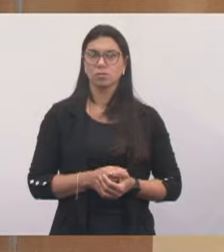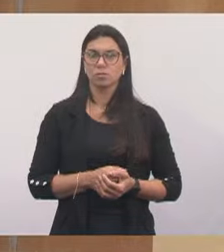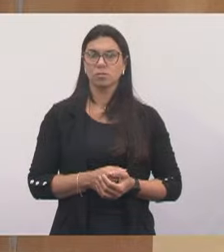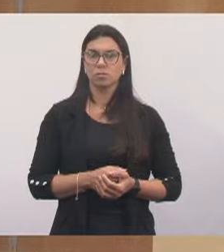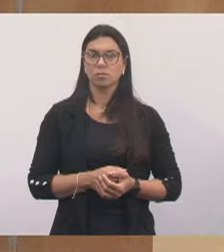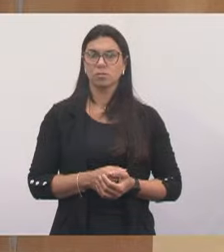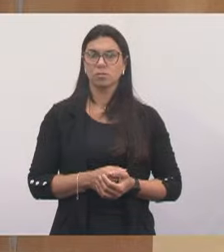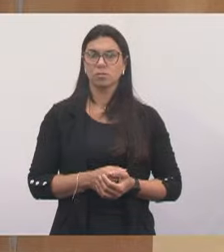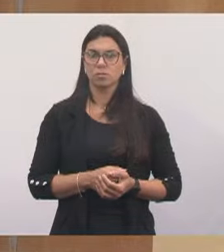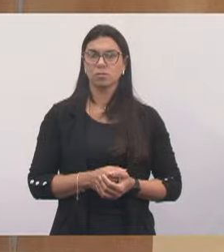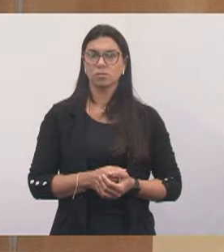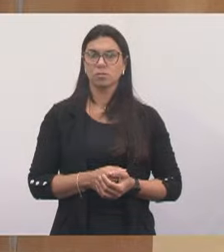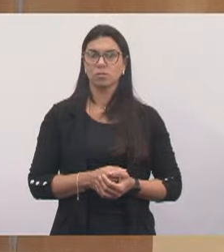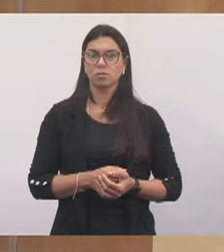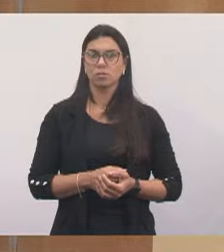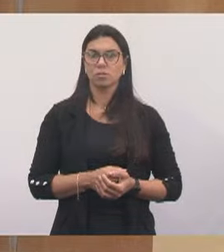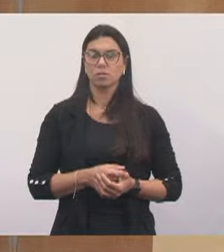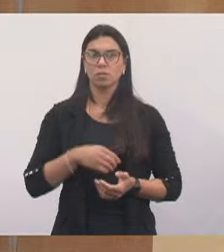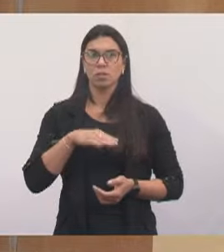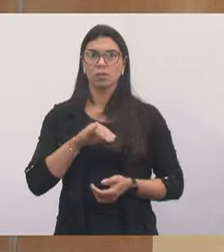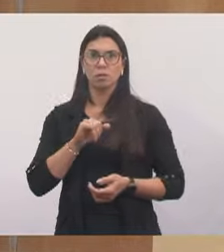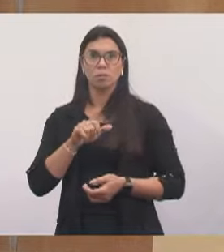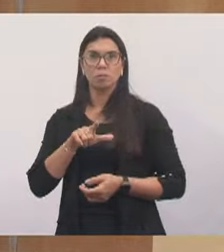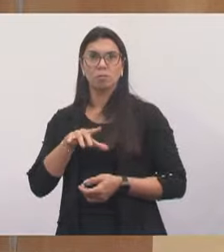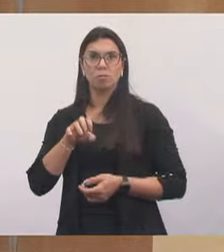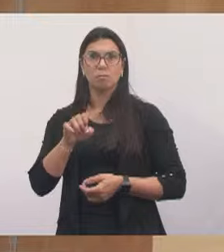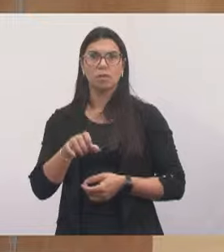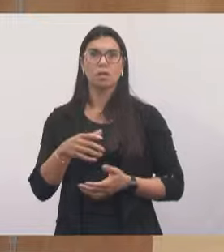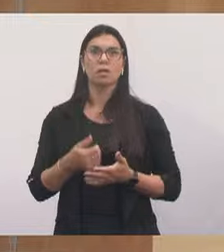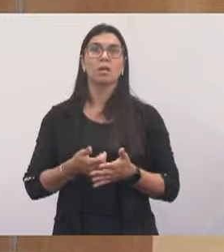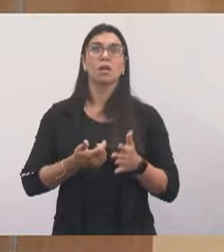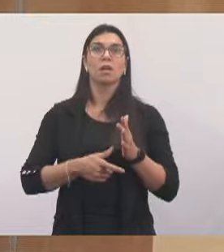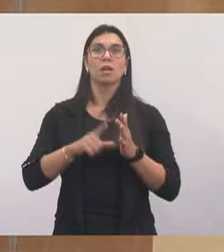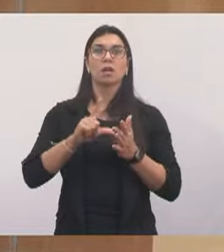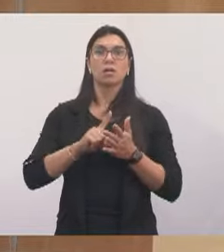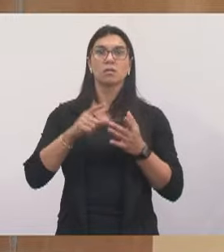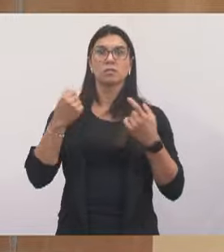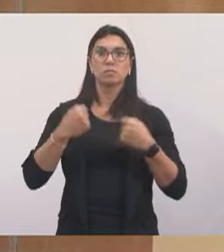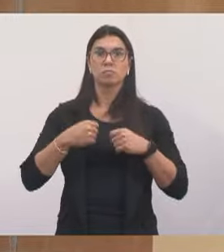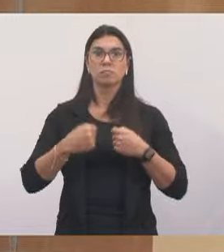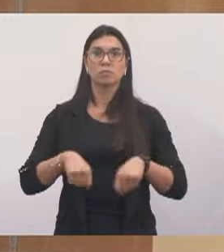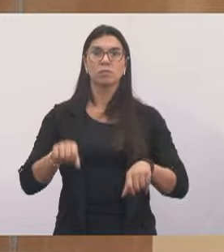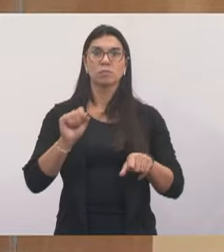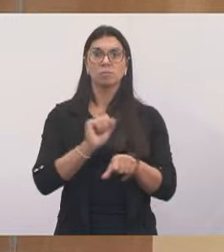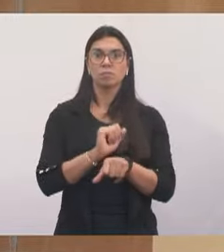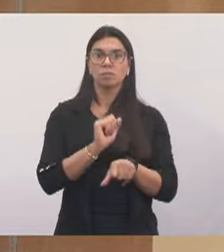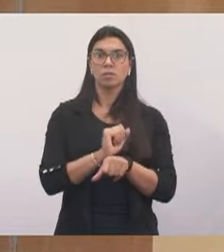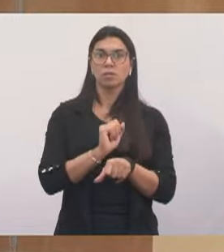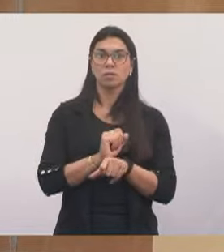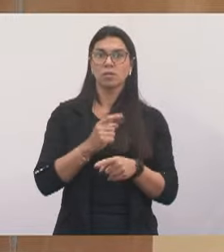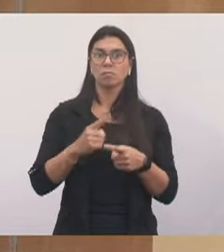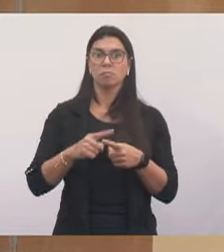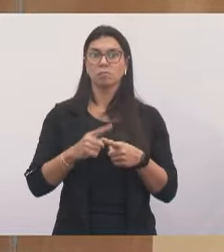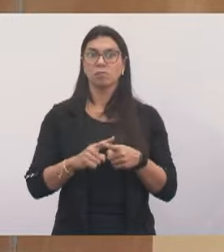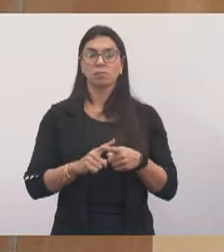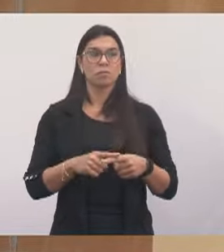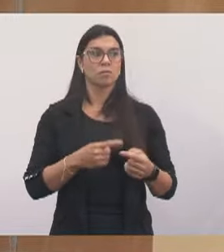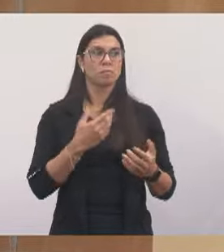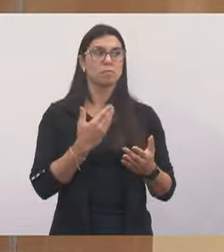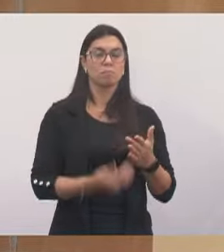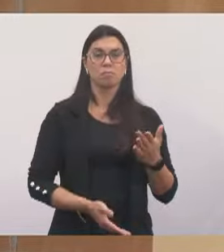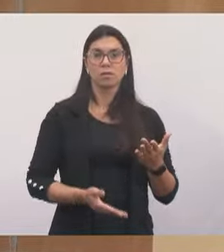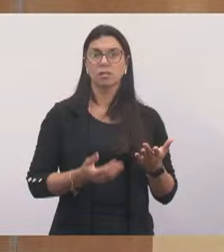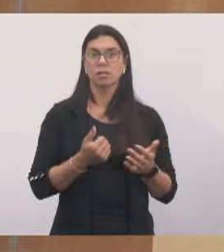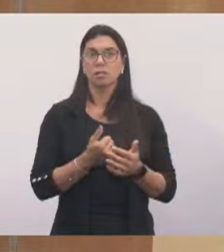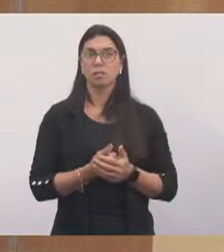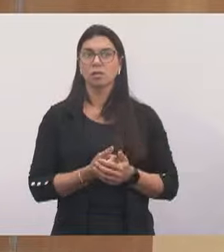não sei se foi por motivo jurídico, o que foi, que teve que interromper o salão ali, né? Perdeu praticamente uma